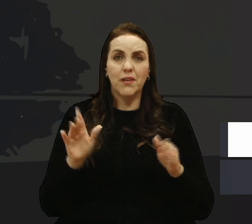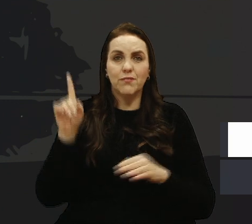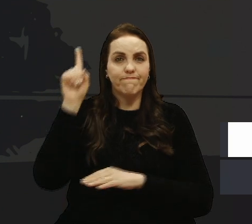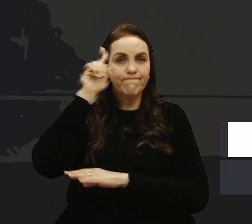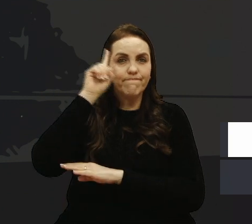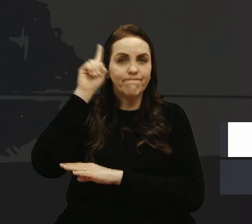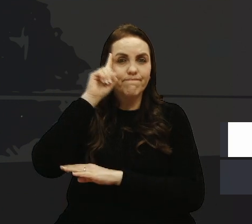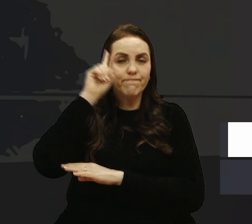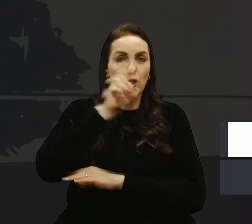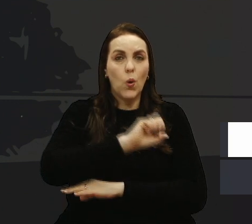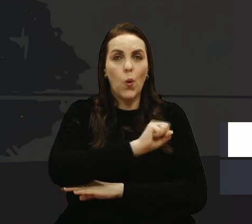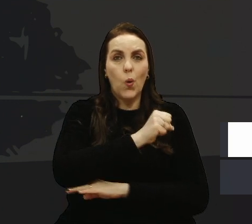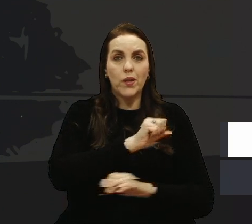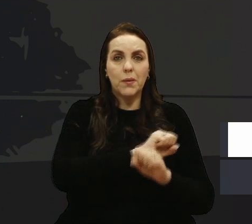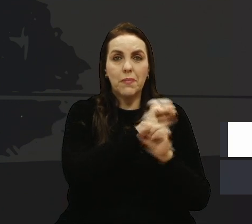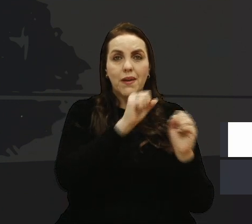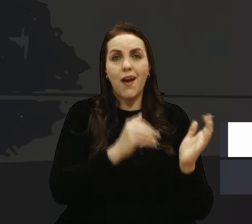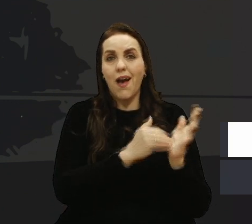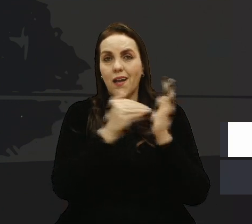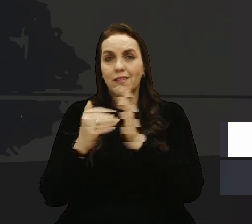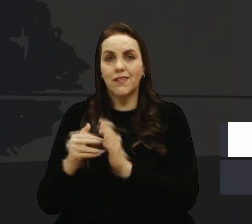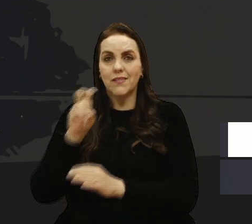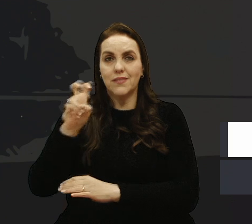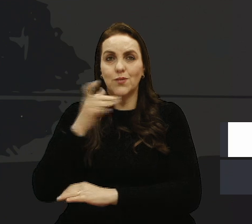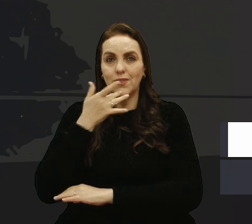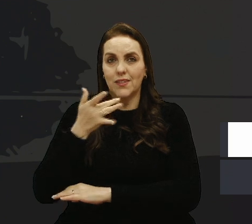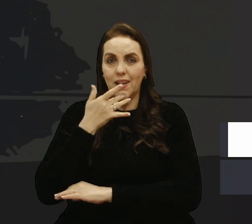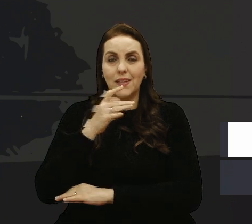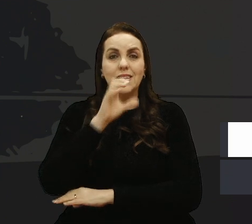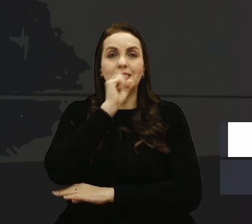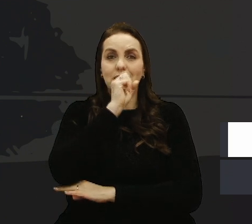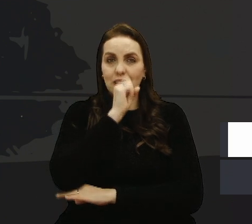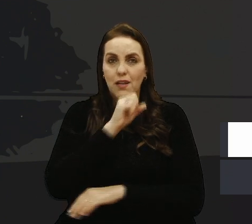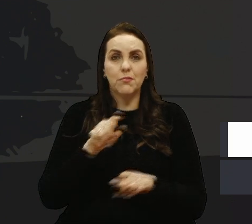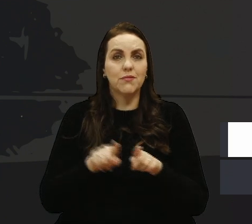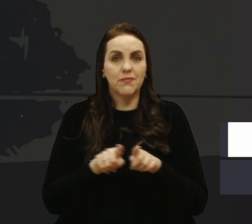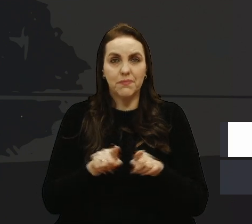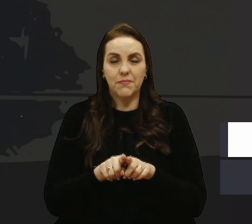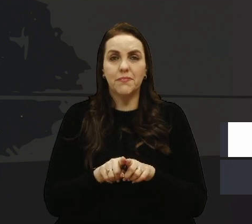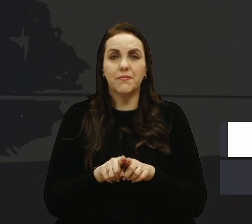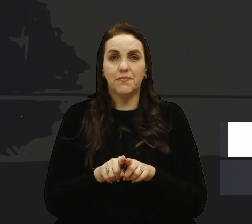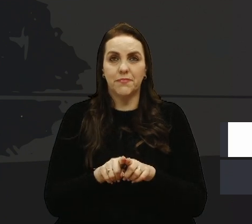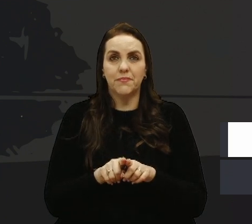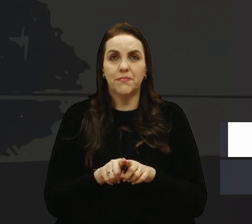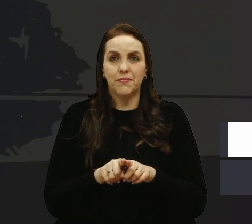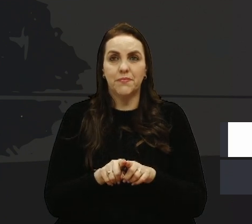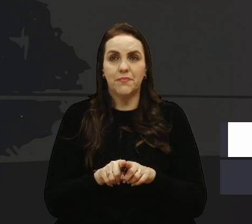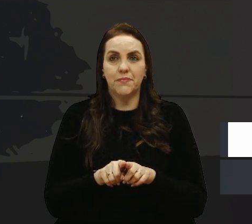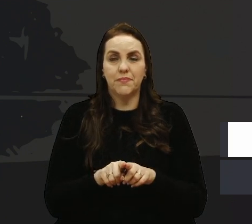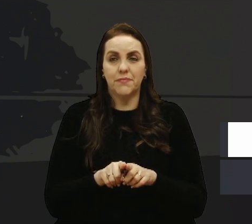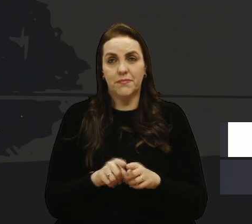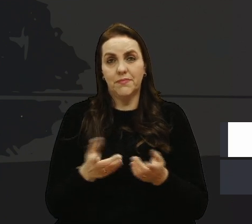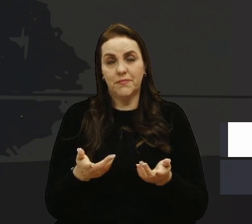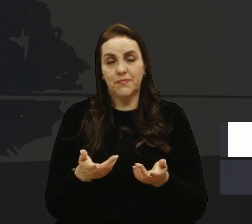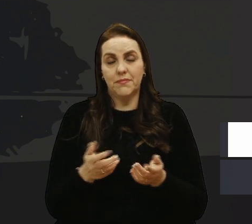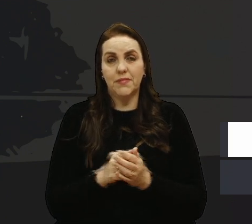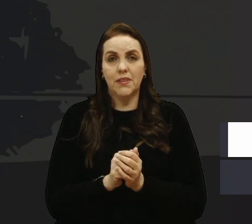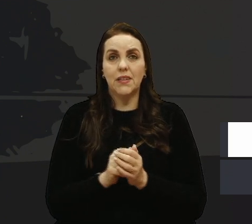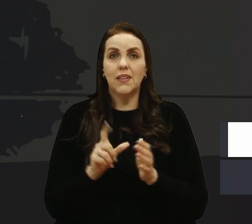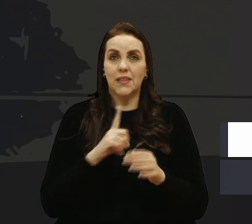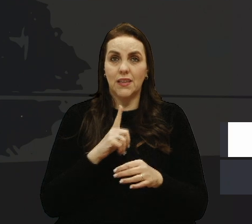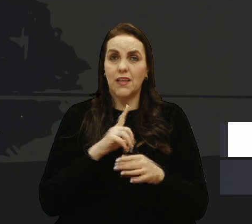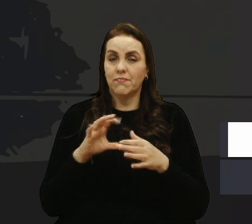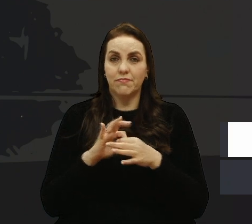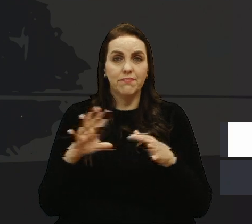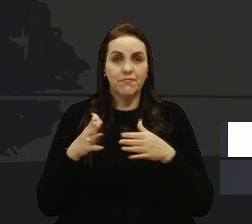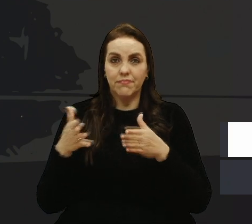dias, das 8 da manhã às 17 horas, todos os sábados. Inclusive, em ponto facultativo, a minha equipe está